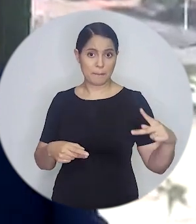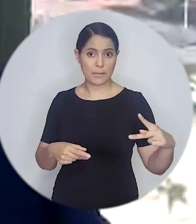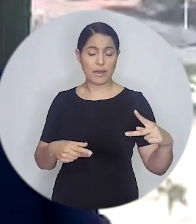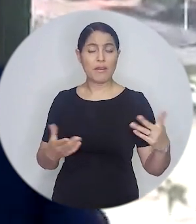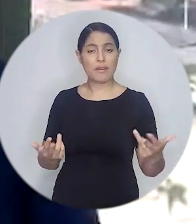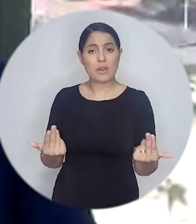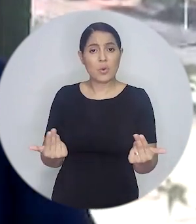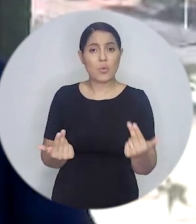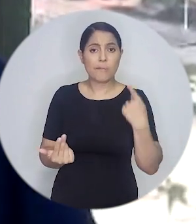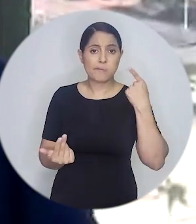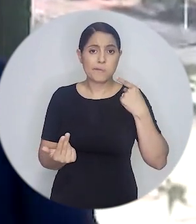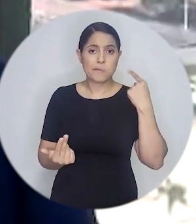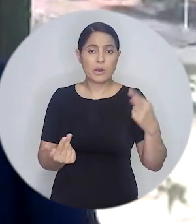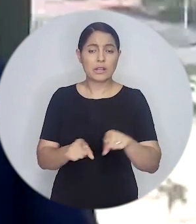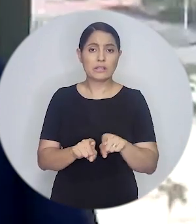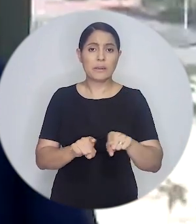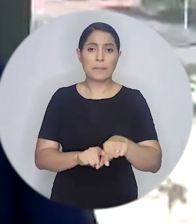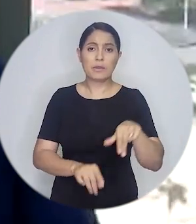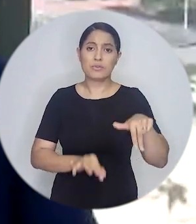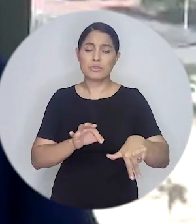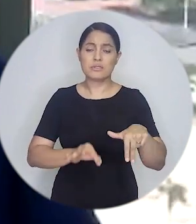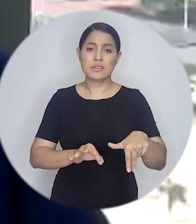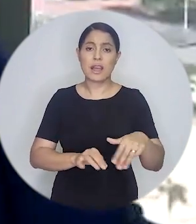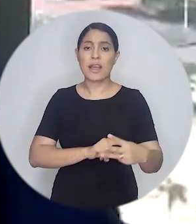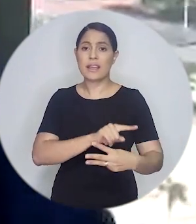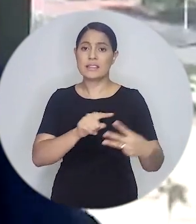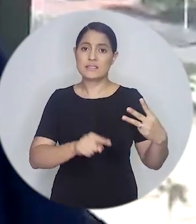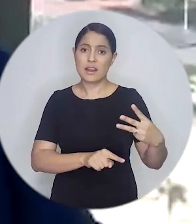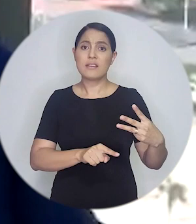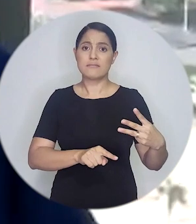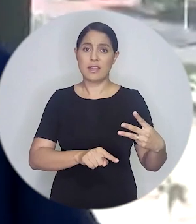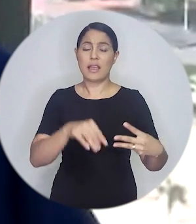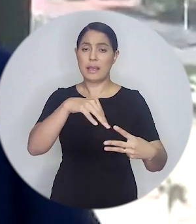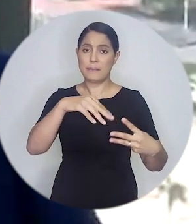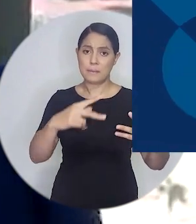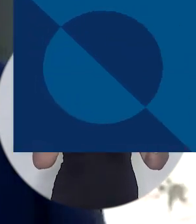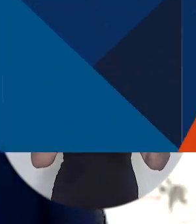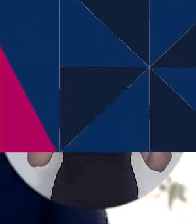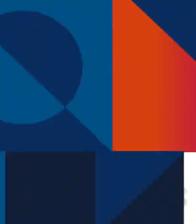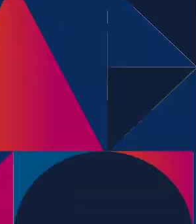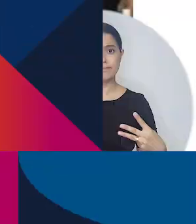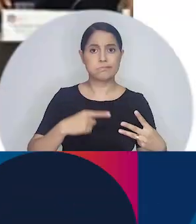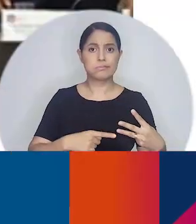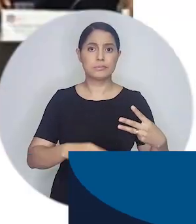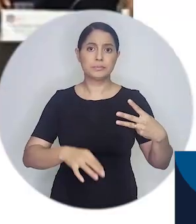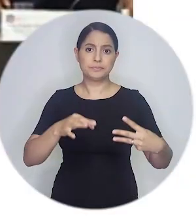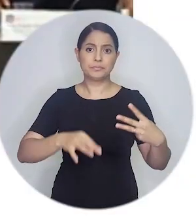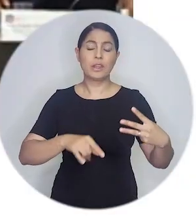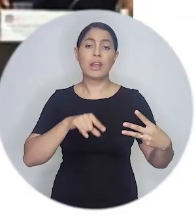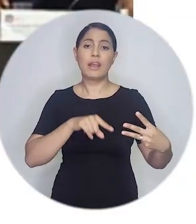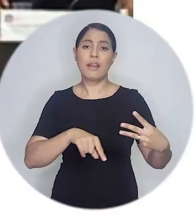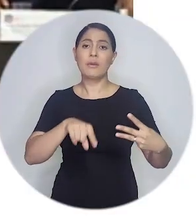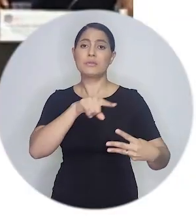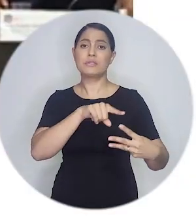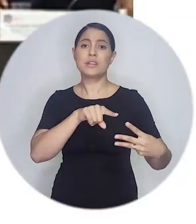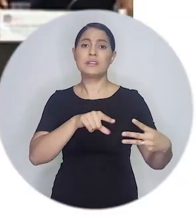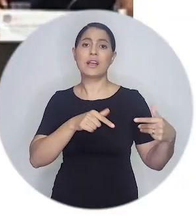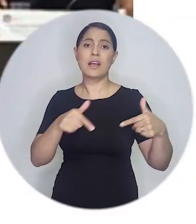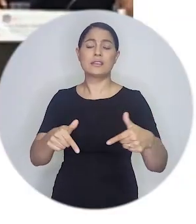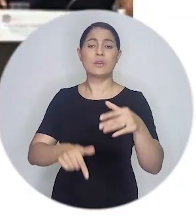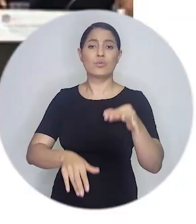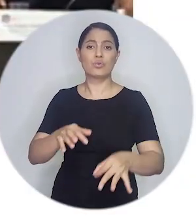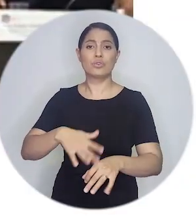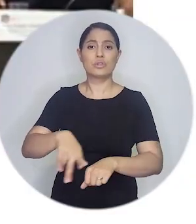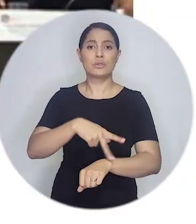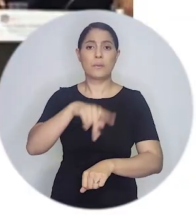Ministério Público, como a magistratura e a advocacia, são os três principais agentes de justiça do